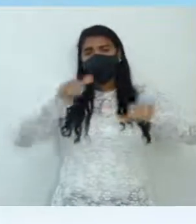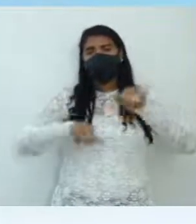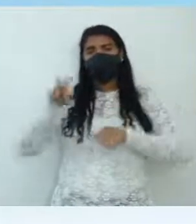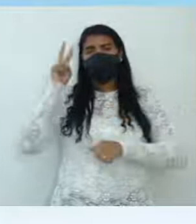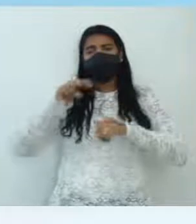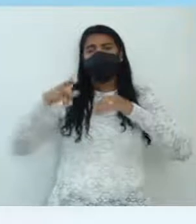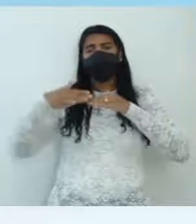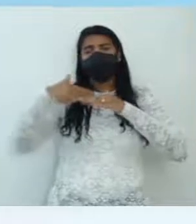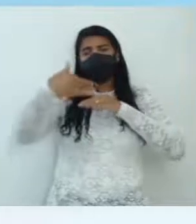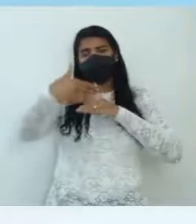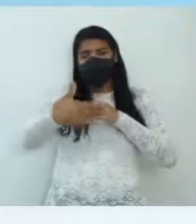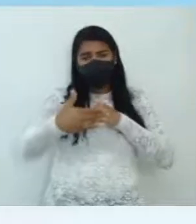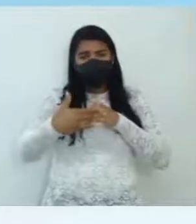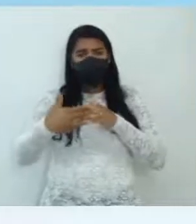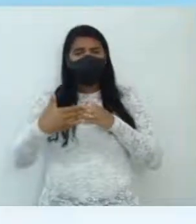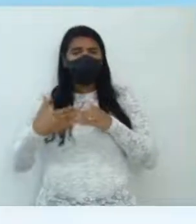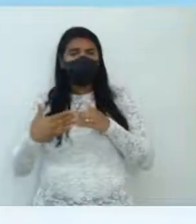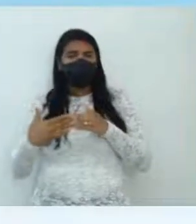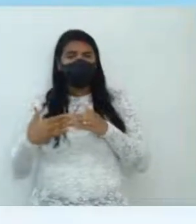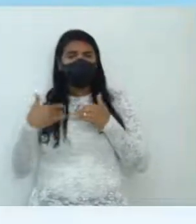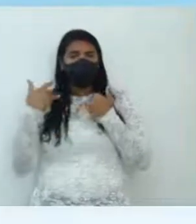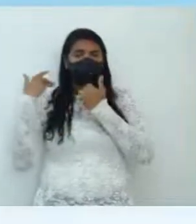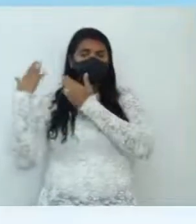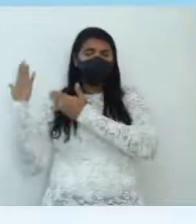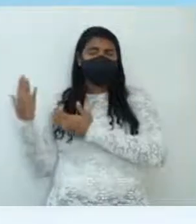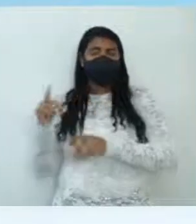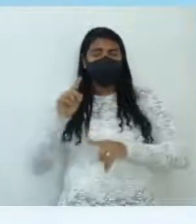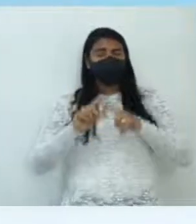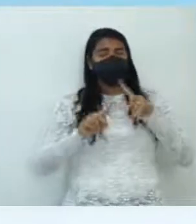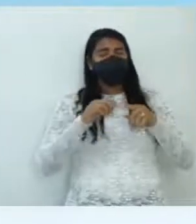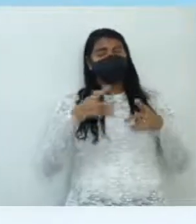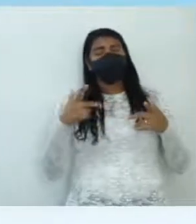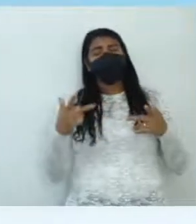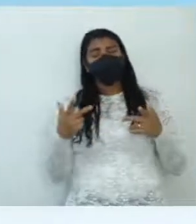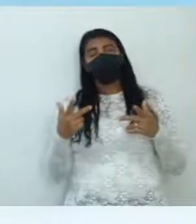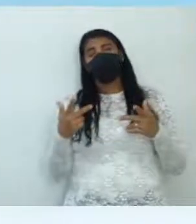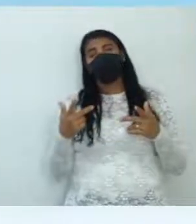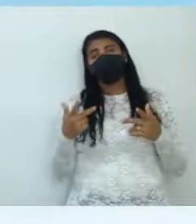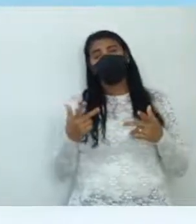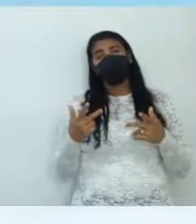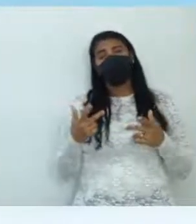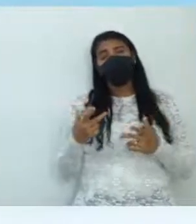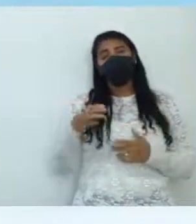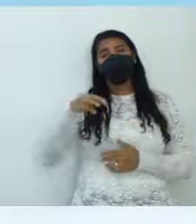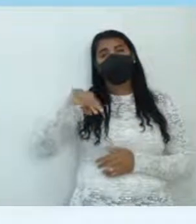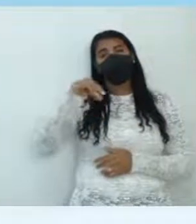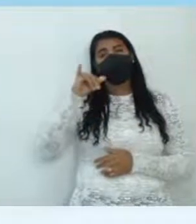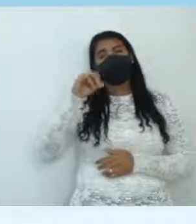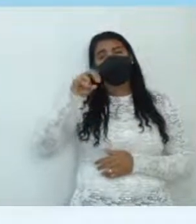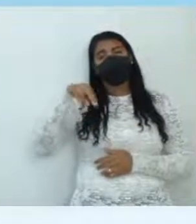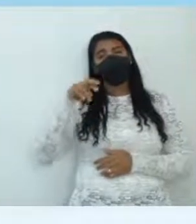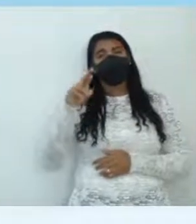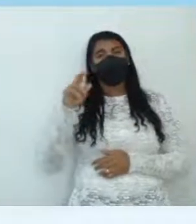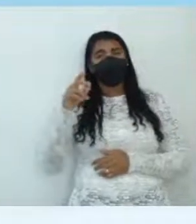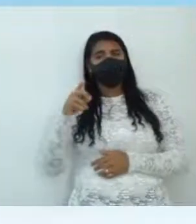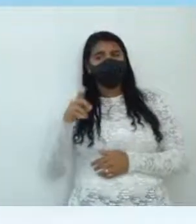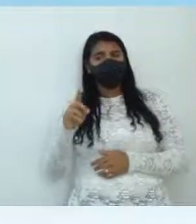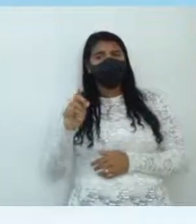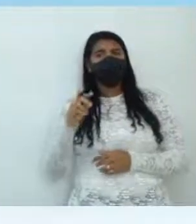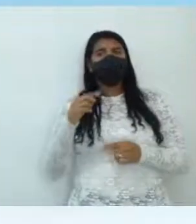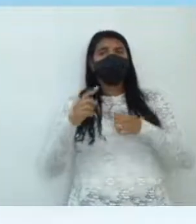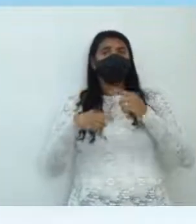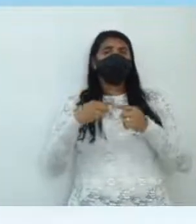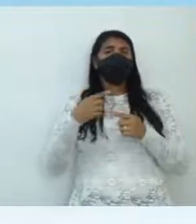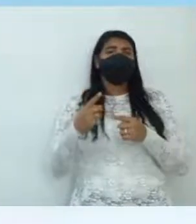dessa lista curta de produtos, a mineração ela dá os insumos para